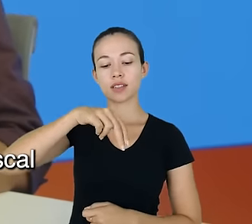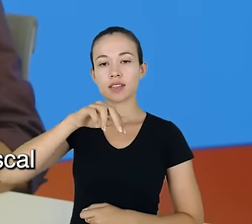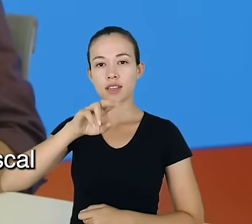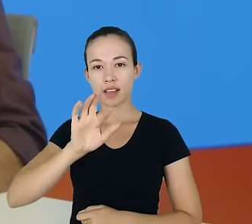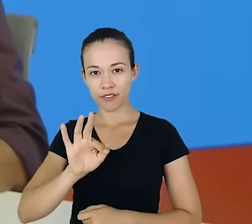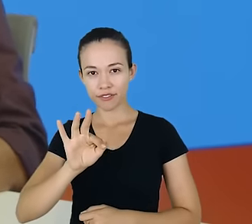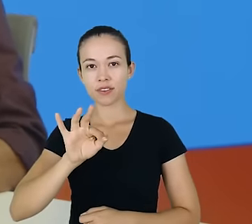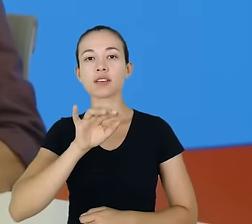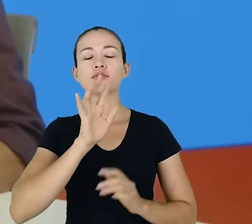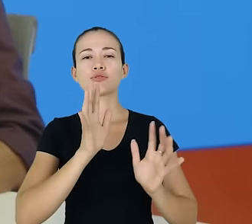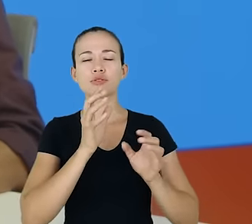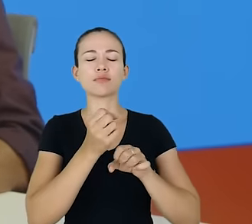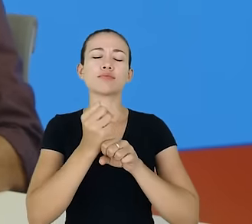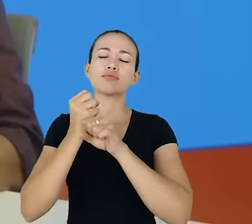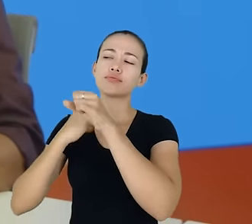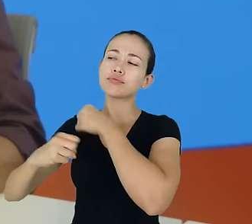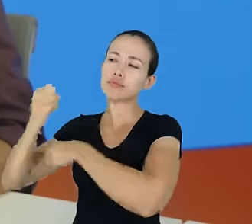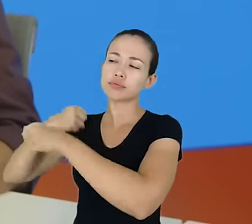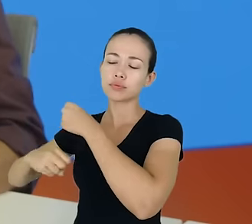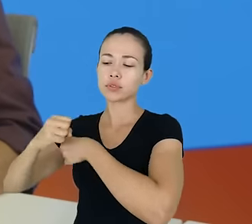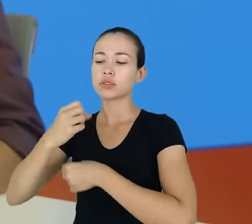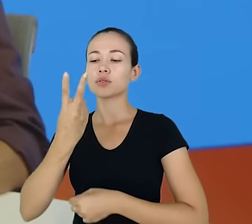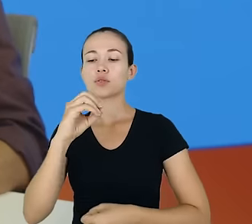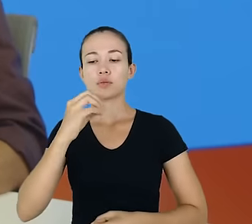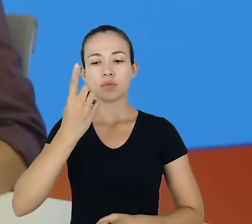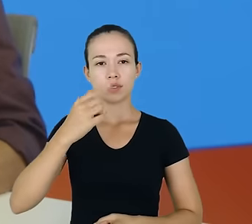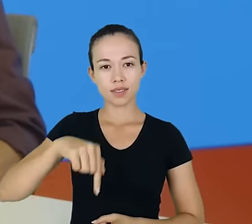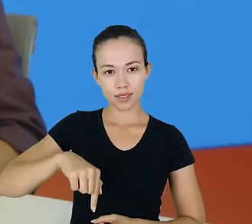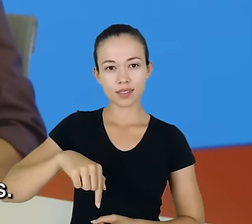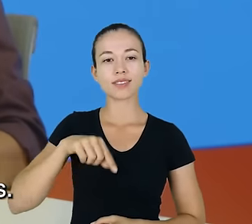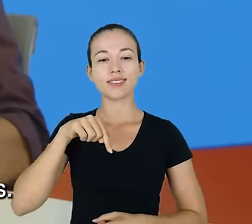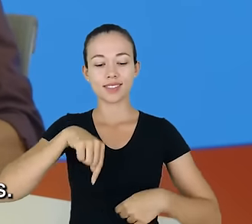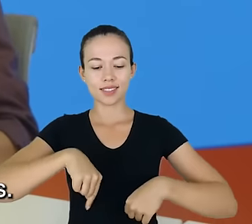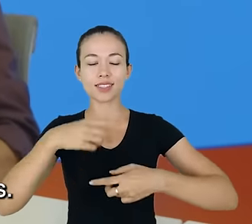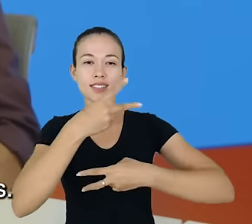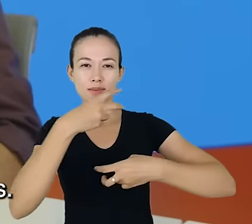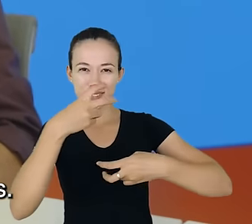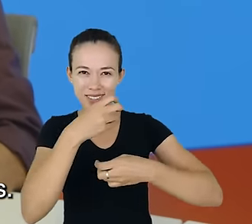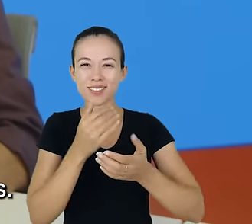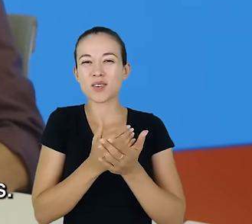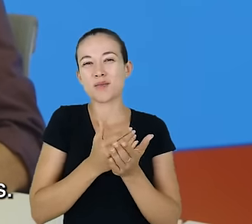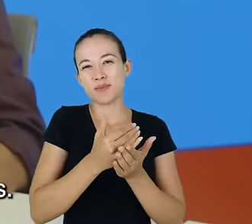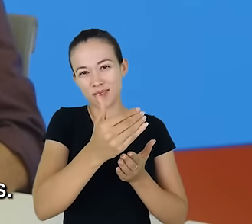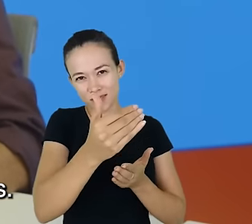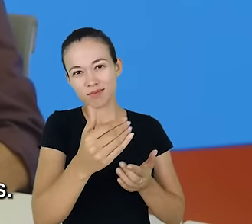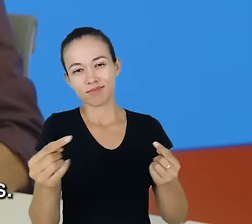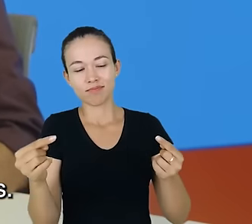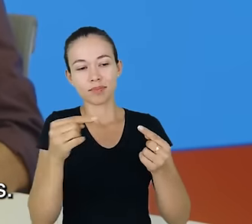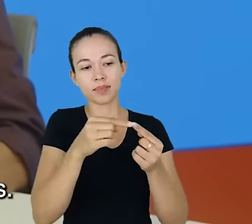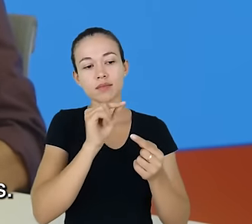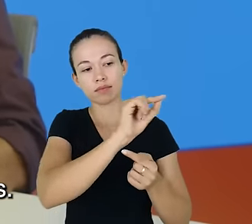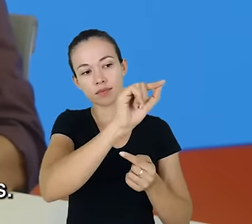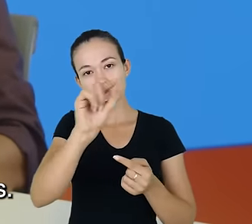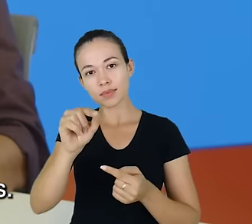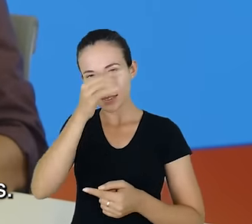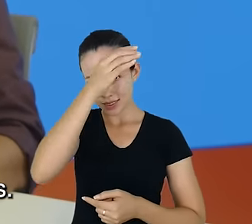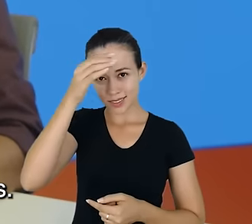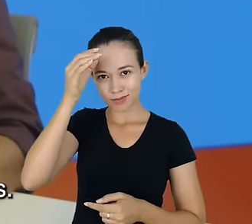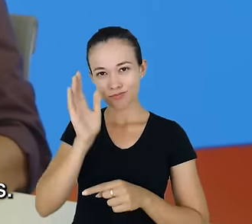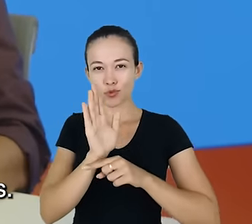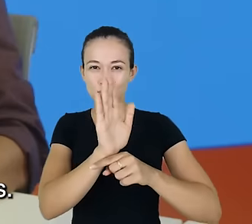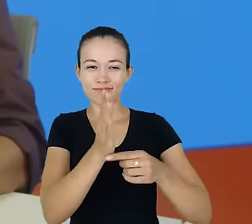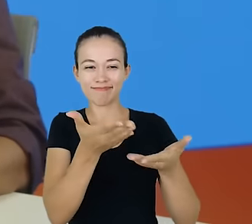2017 que foi quando o sebrai começou a pegar essa atividade aí para suprir né pros nossos clientes